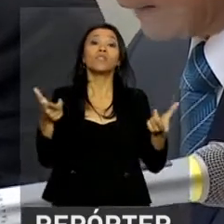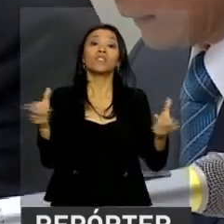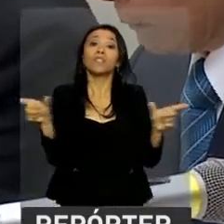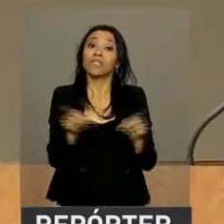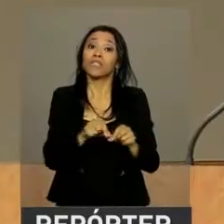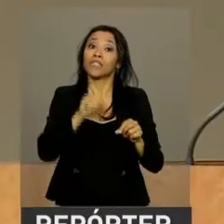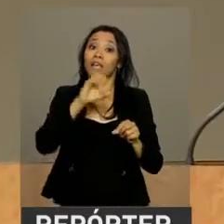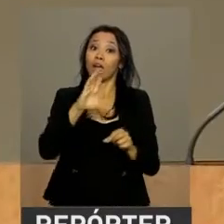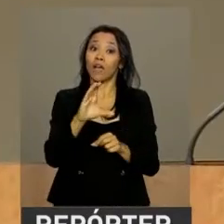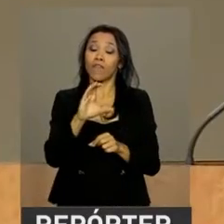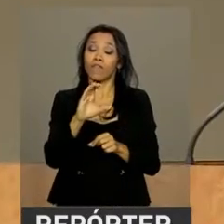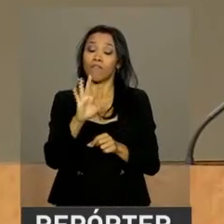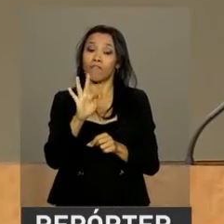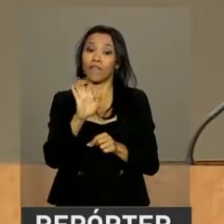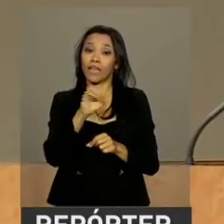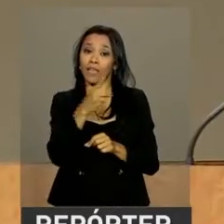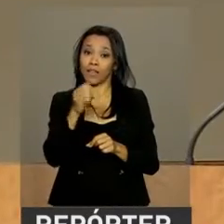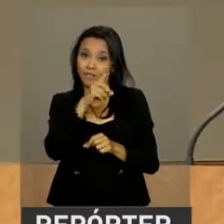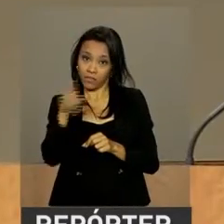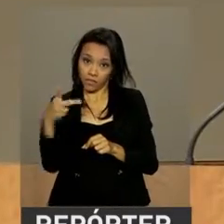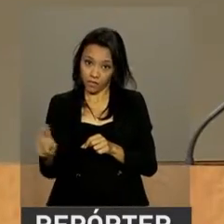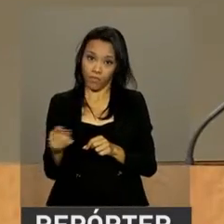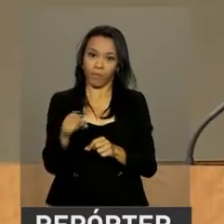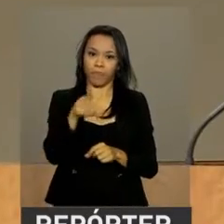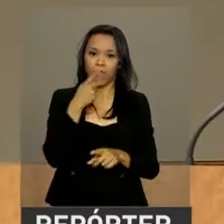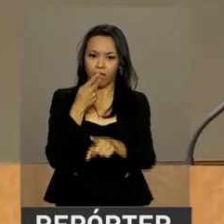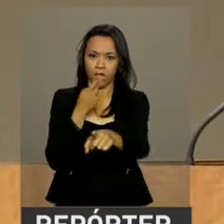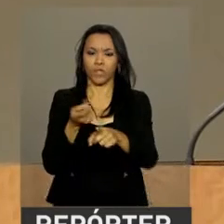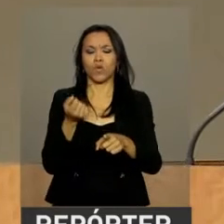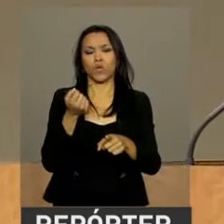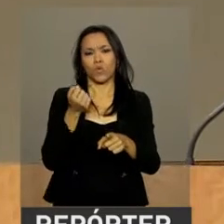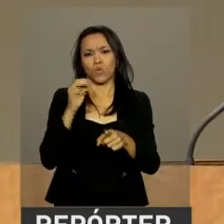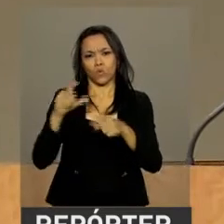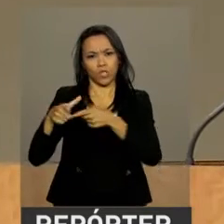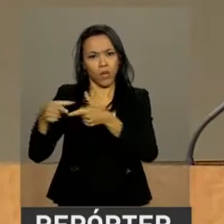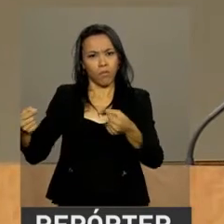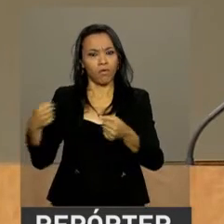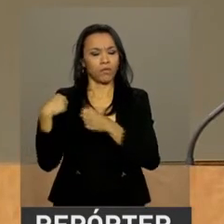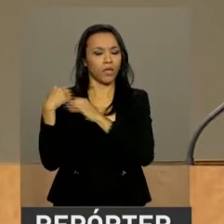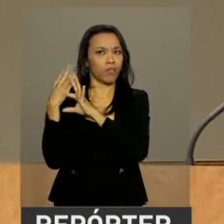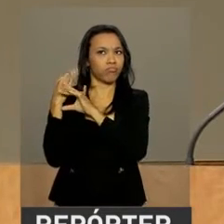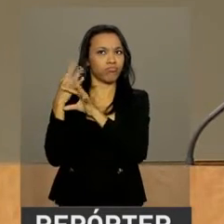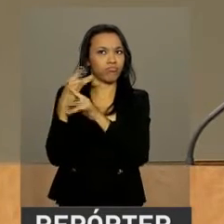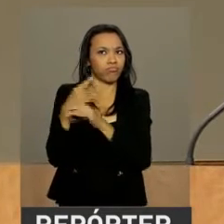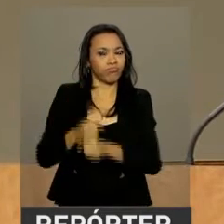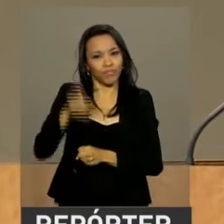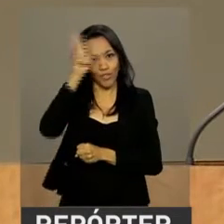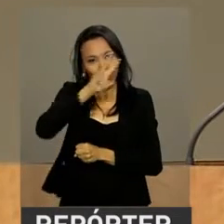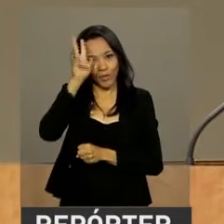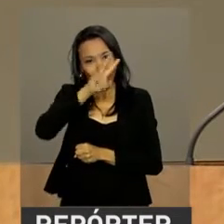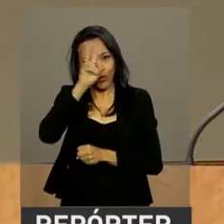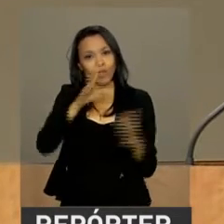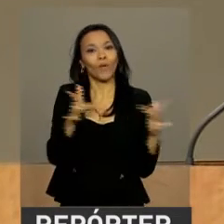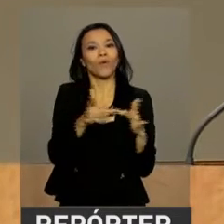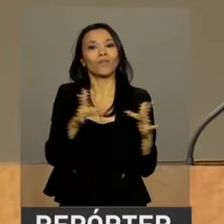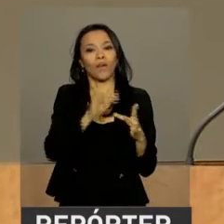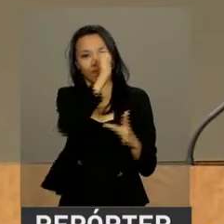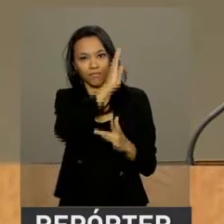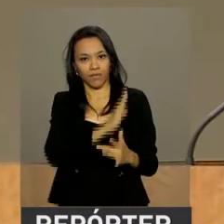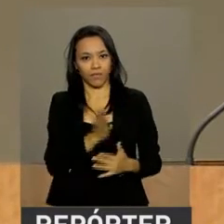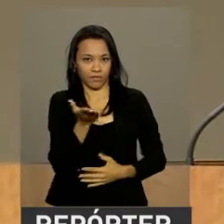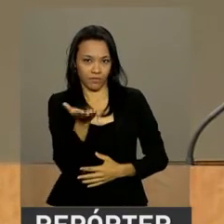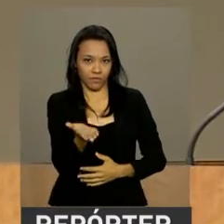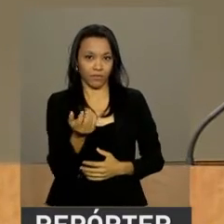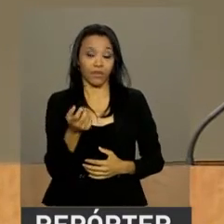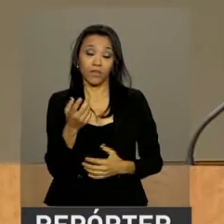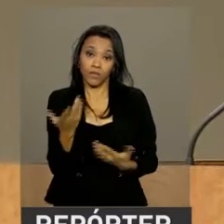do país. O Japão tem longa história de envolvimento com o nosso país. E